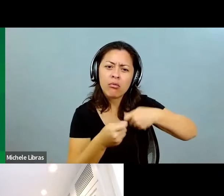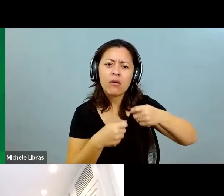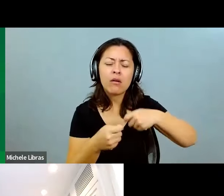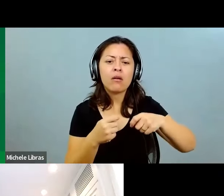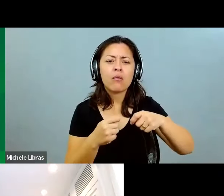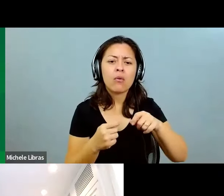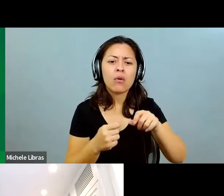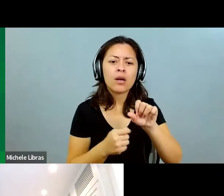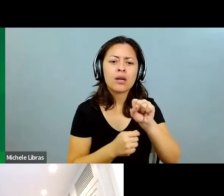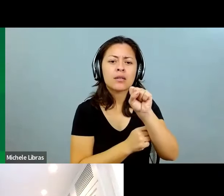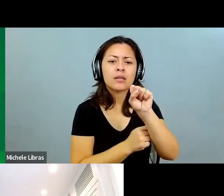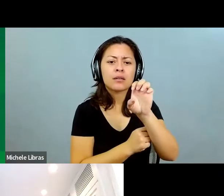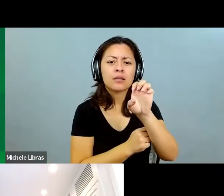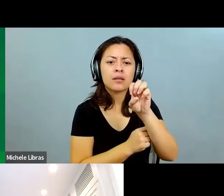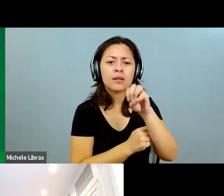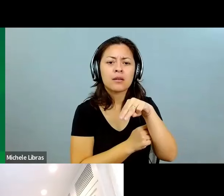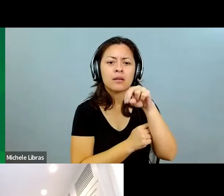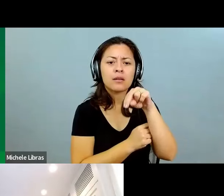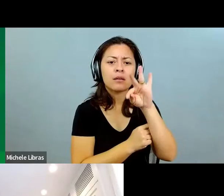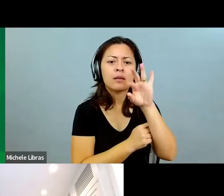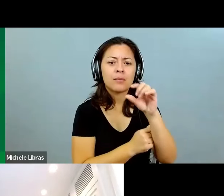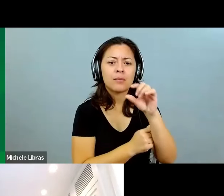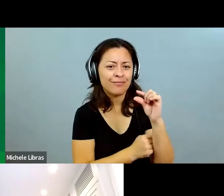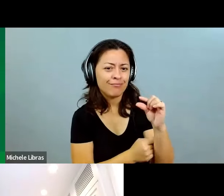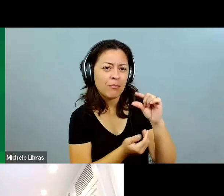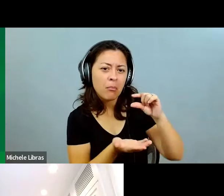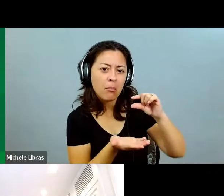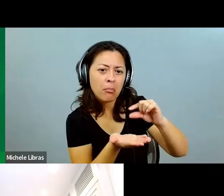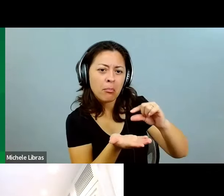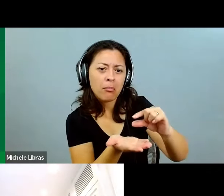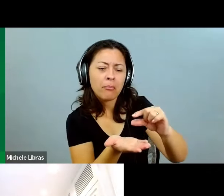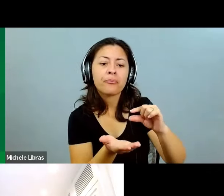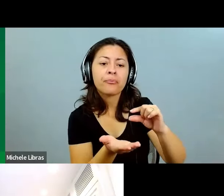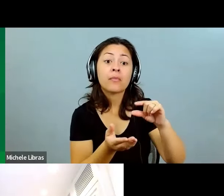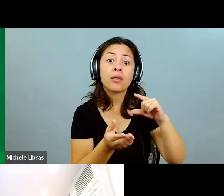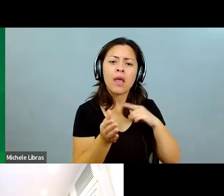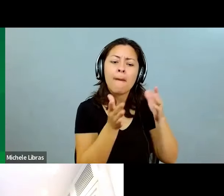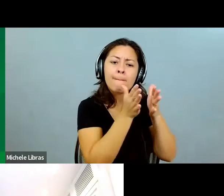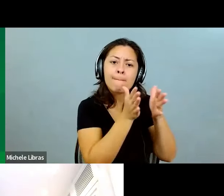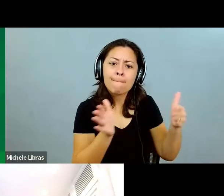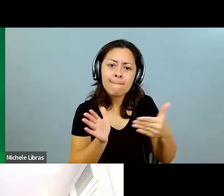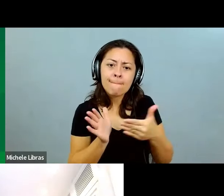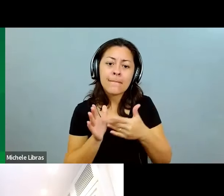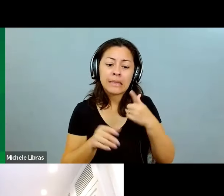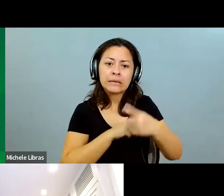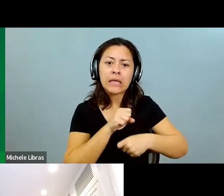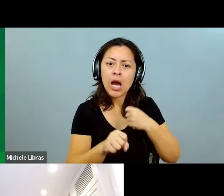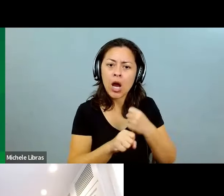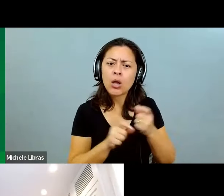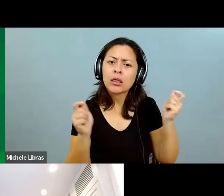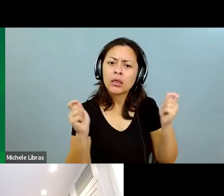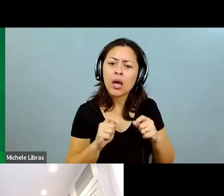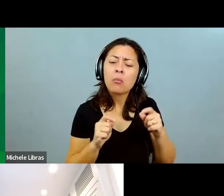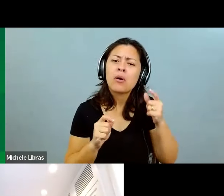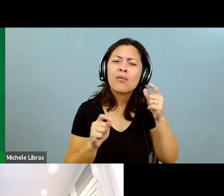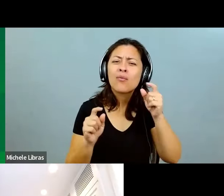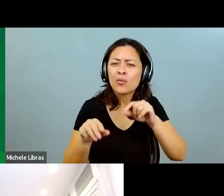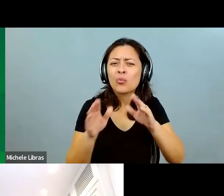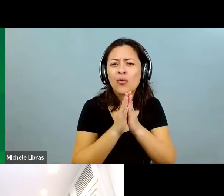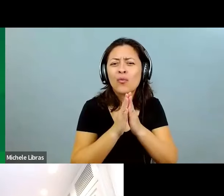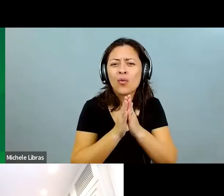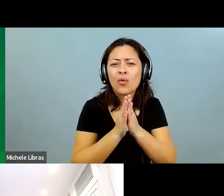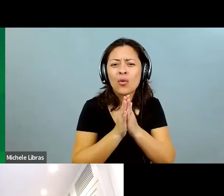eh pelo que eu entendo Aqui tem uma certa compreensão ali de margem para esse ano eu não sei como que tá a cabeça de vocês eh se pudesse falar